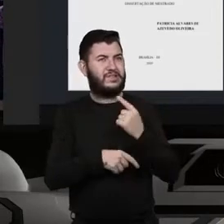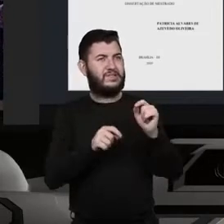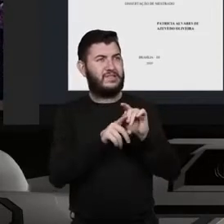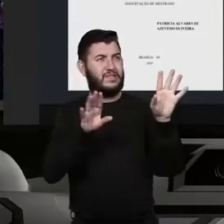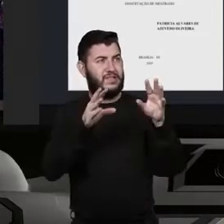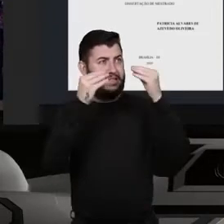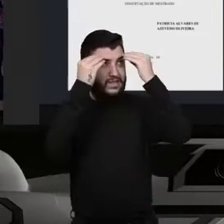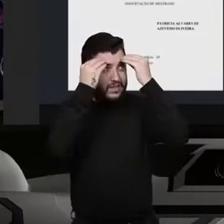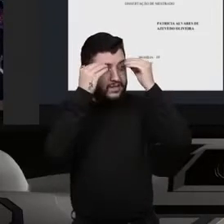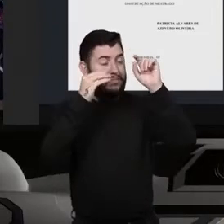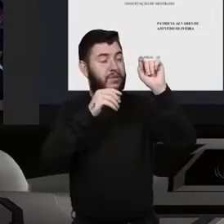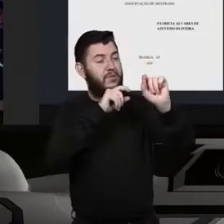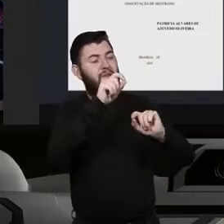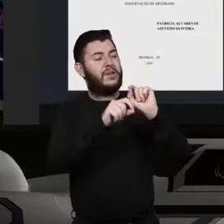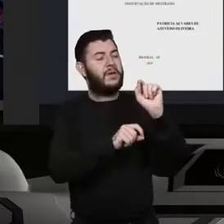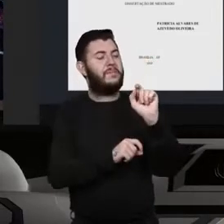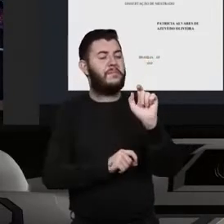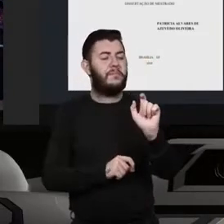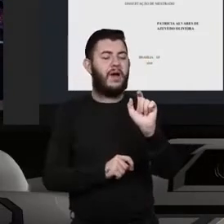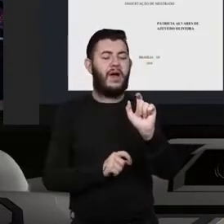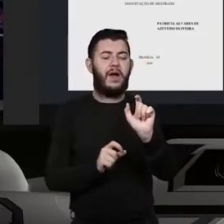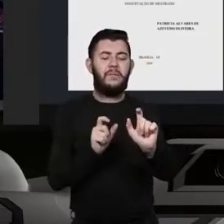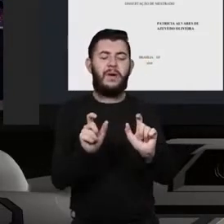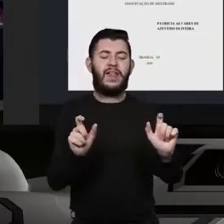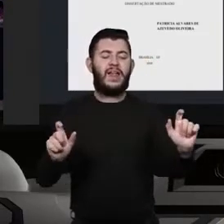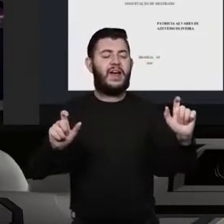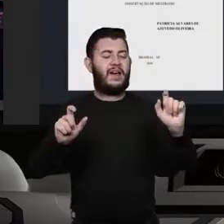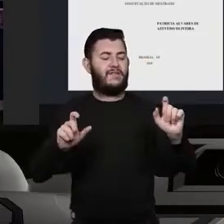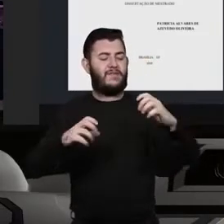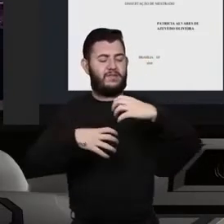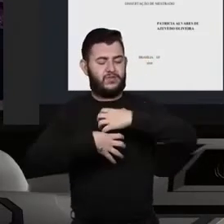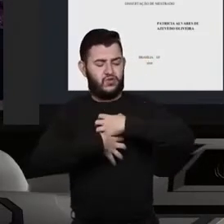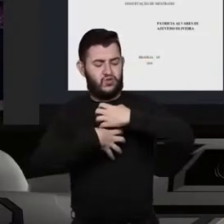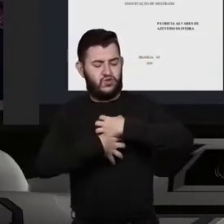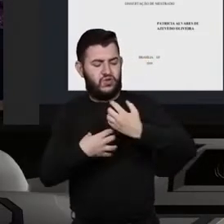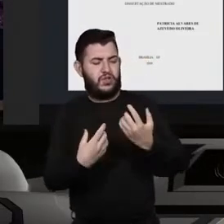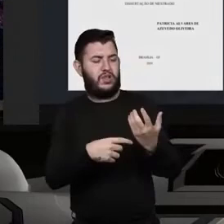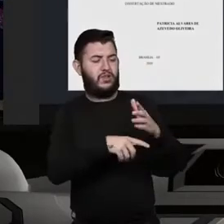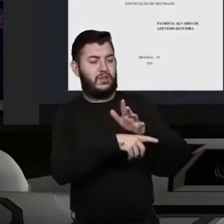de sentidos, para abrir, né, entre os participantes esse ecossistema,